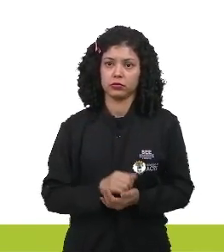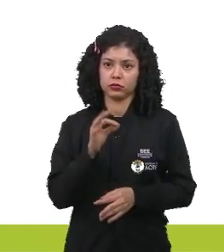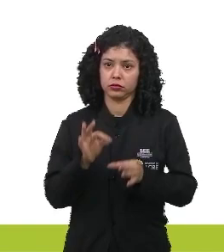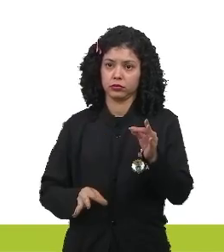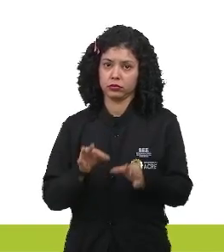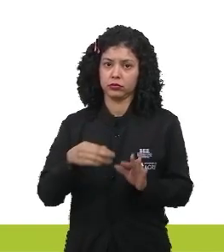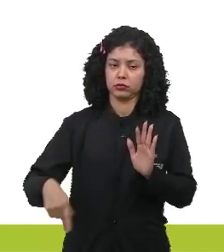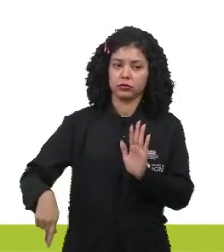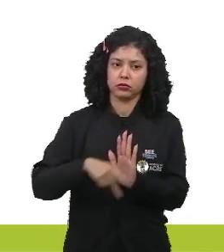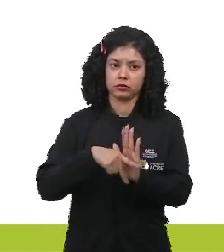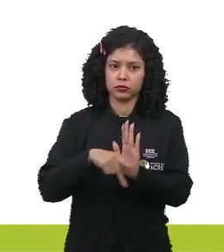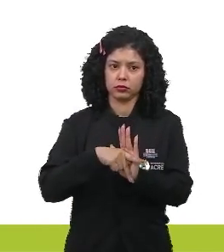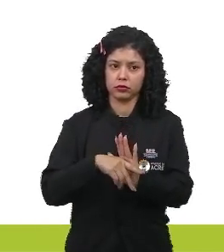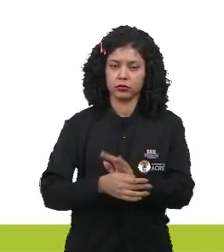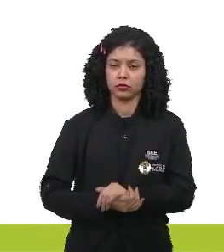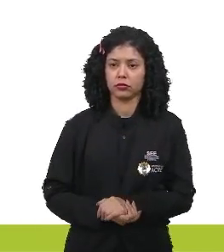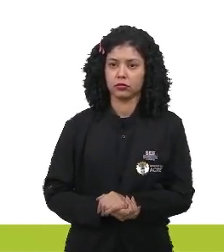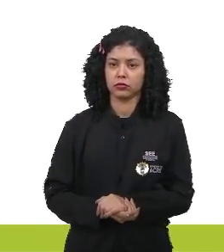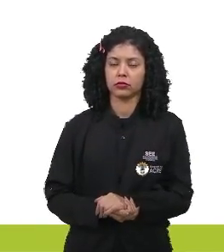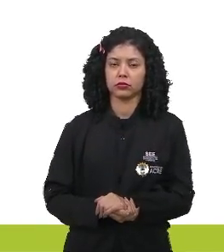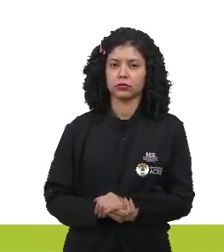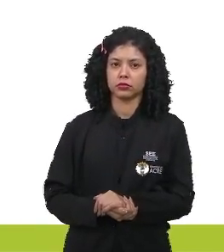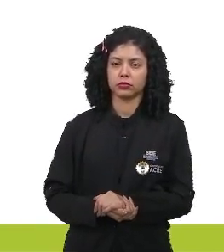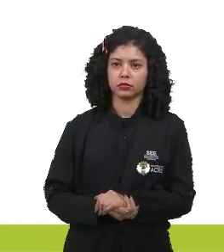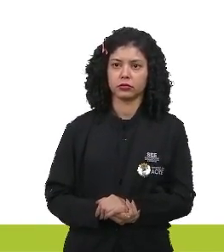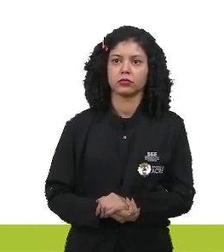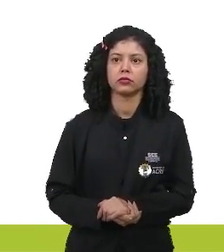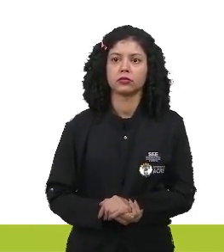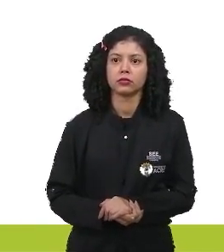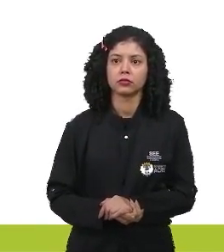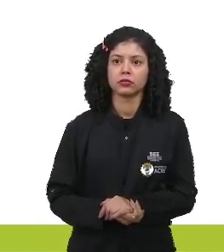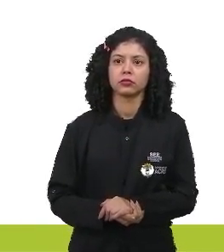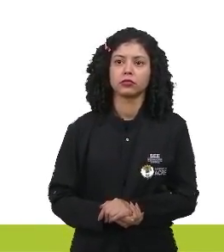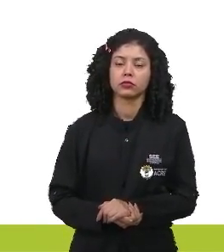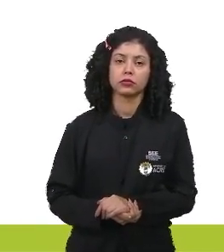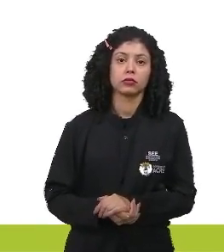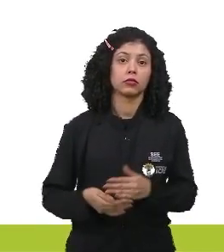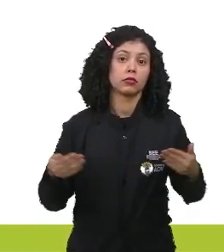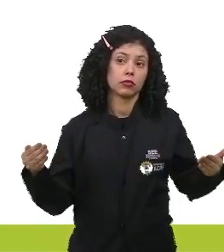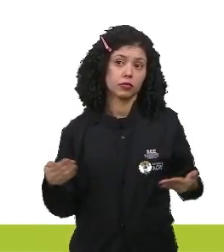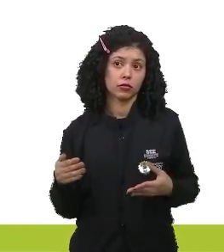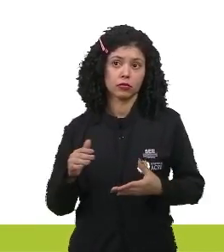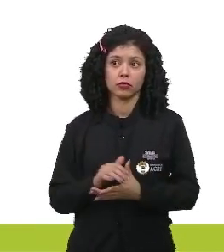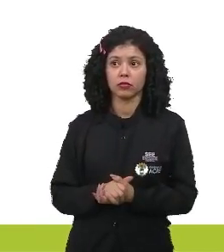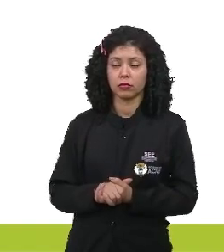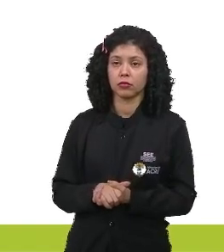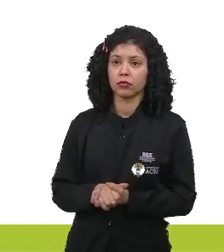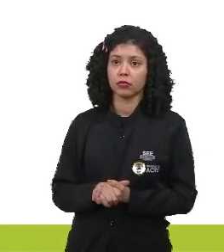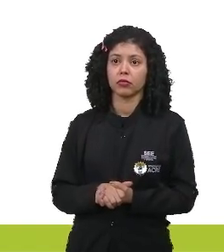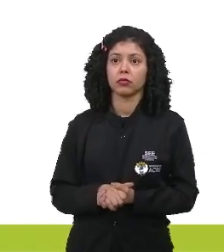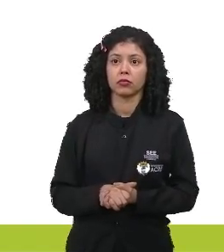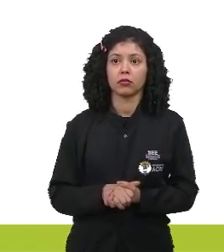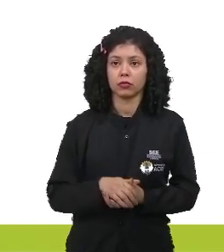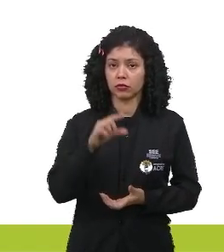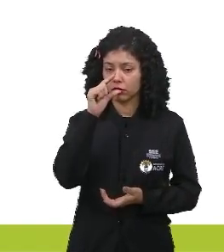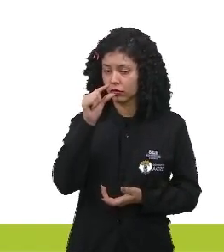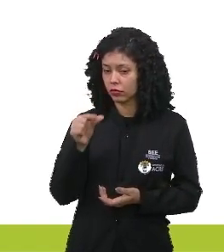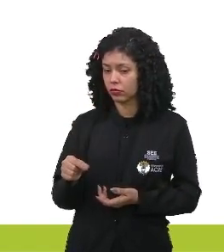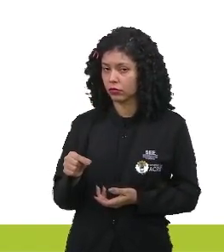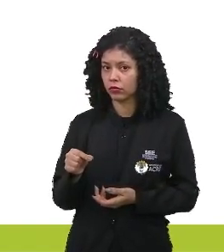justiça e propriedade privada agora em seguida nós temos John